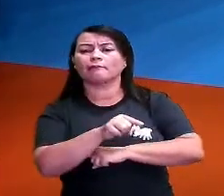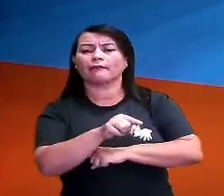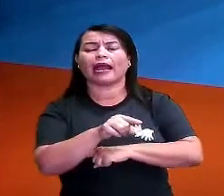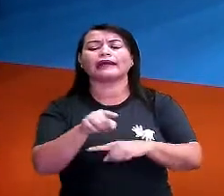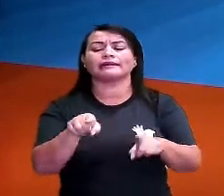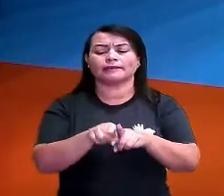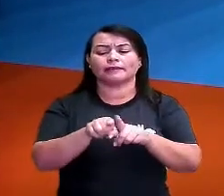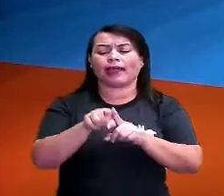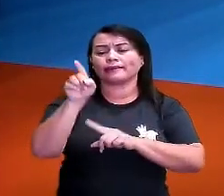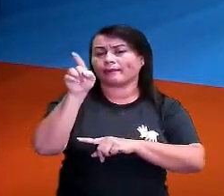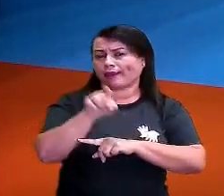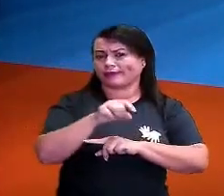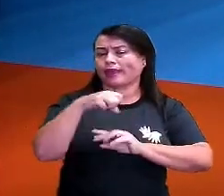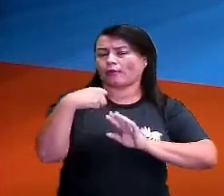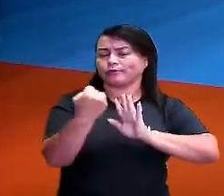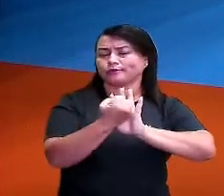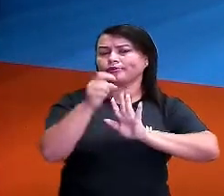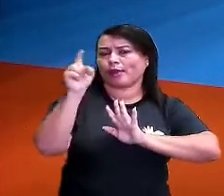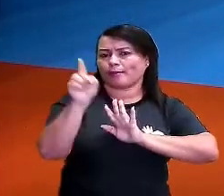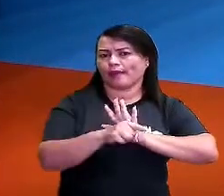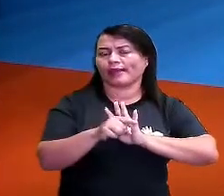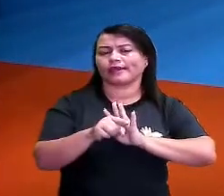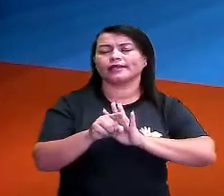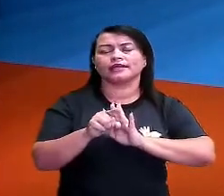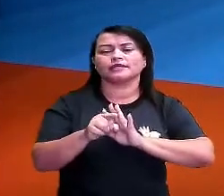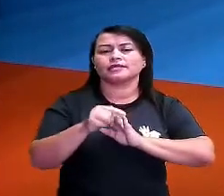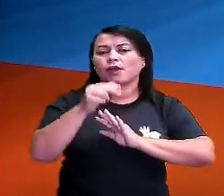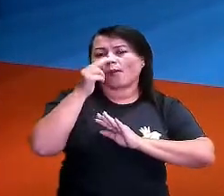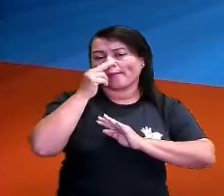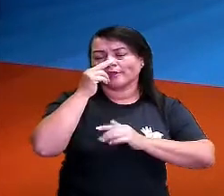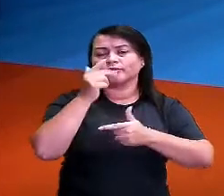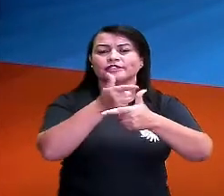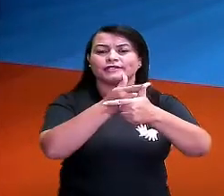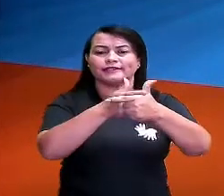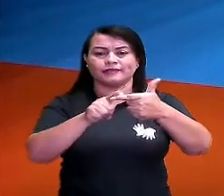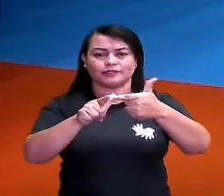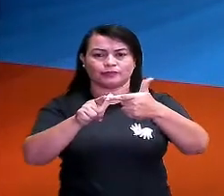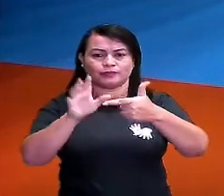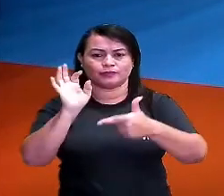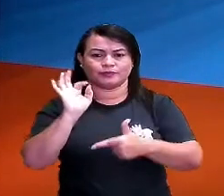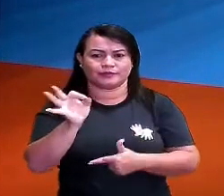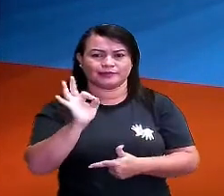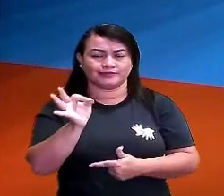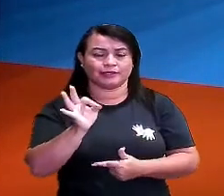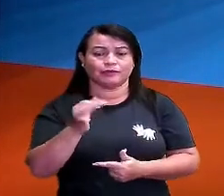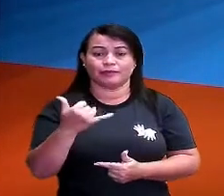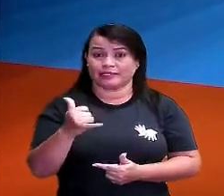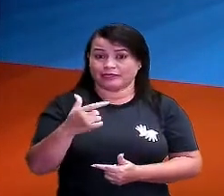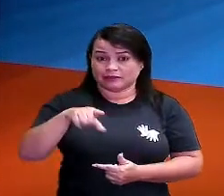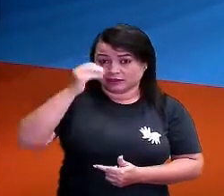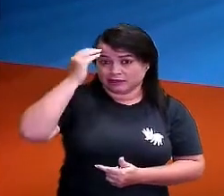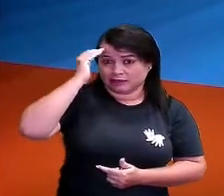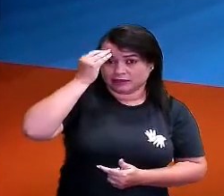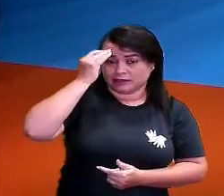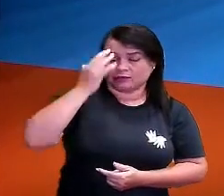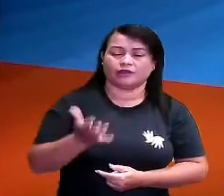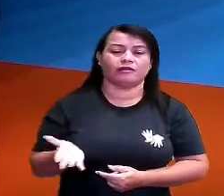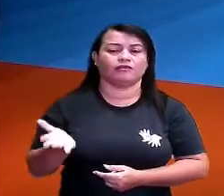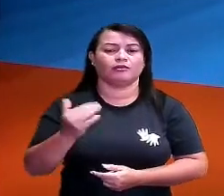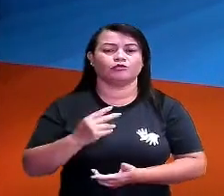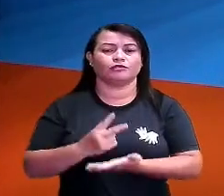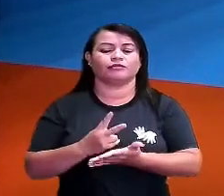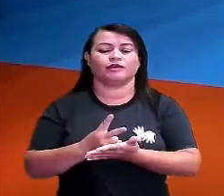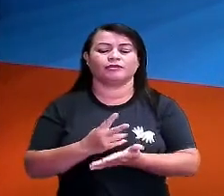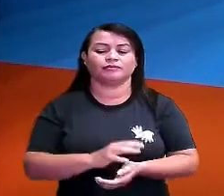Esse símbolo aqui, são utilizados como sinal de divisão. Beleza? Deu para entender? Vamos